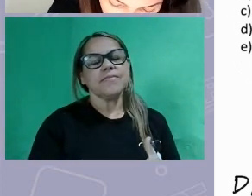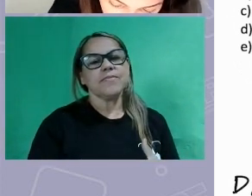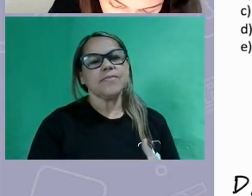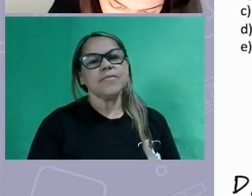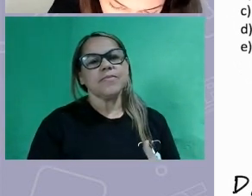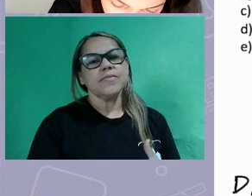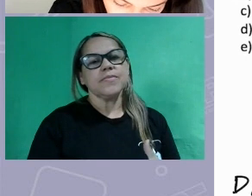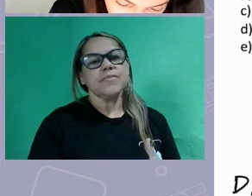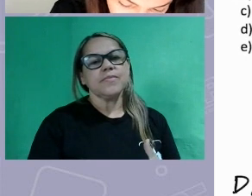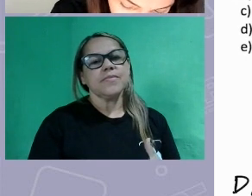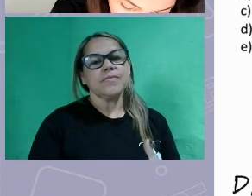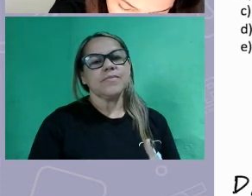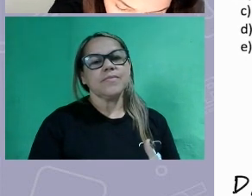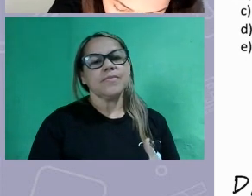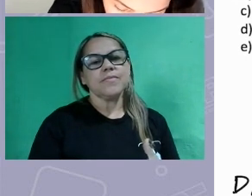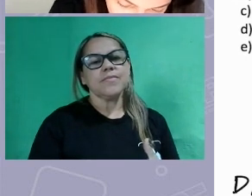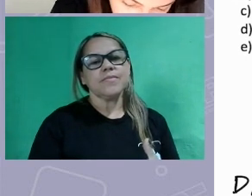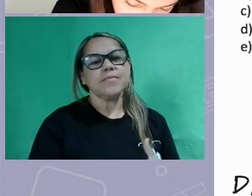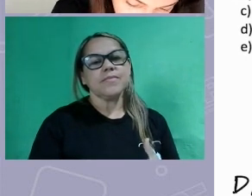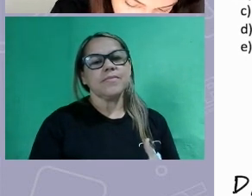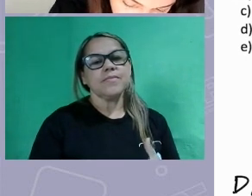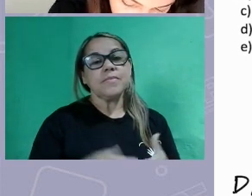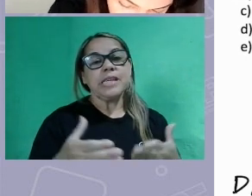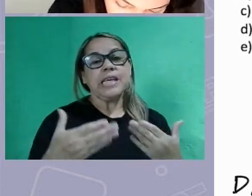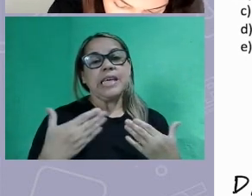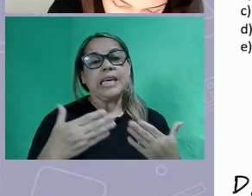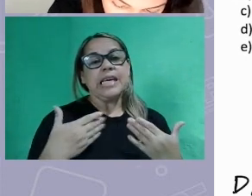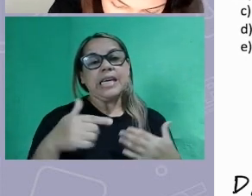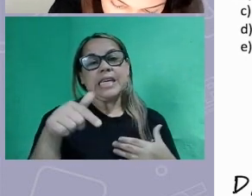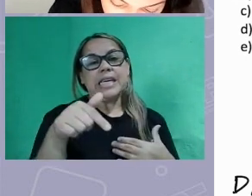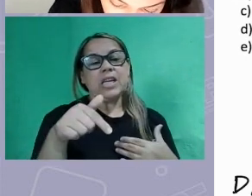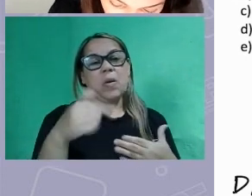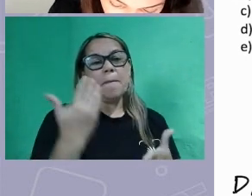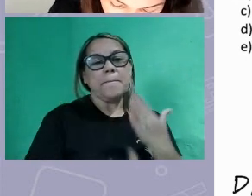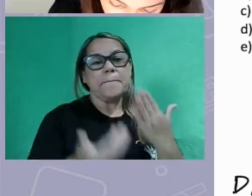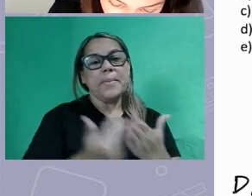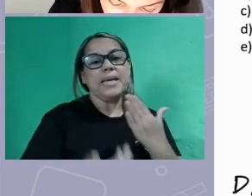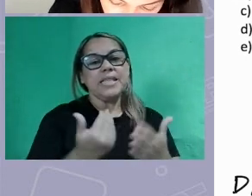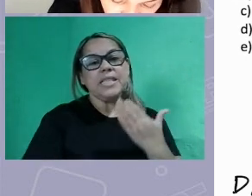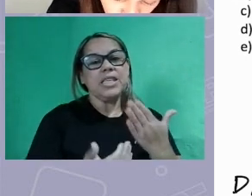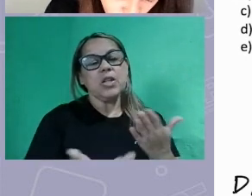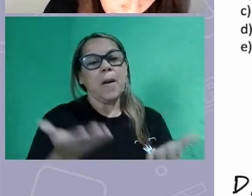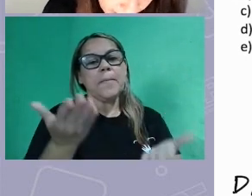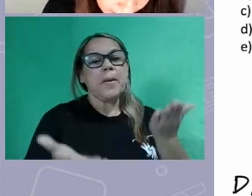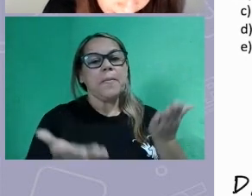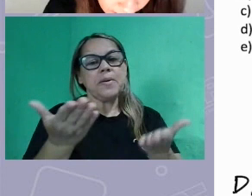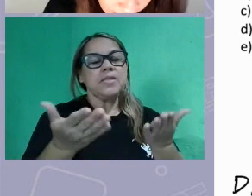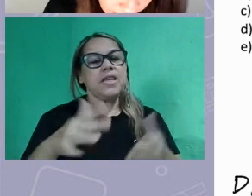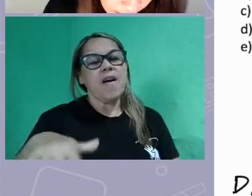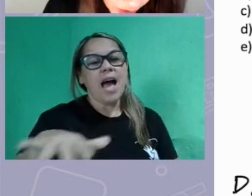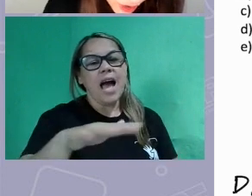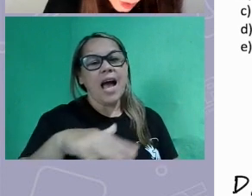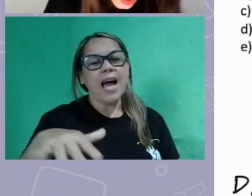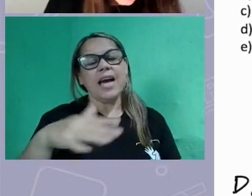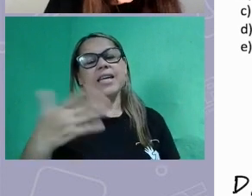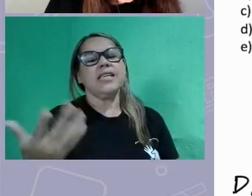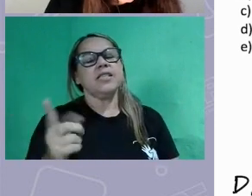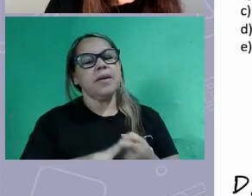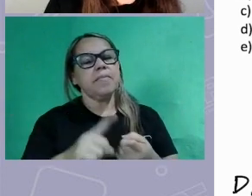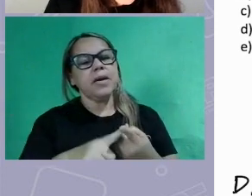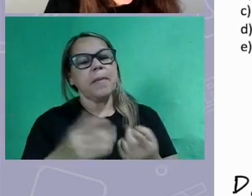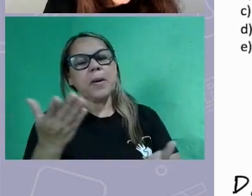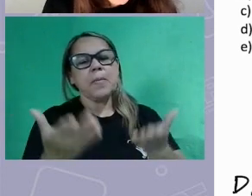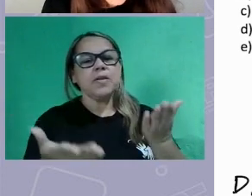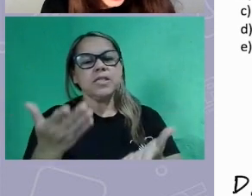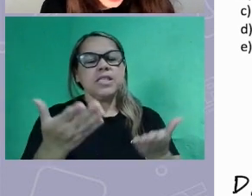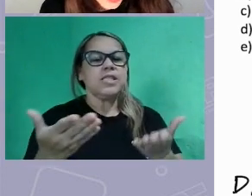ele é proporcional à área que é proporcional à dimensão ao quadrado né se o urso B